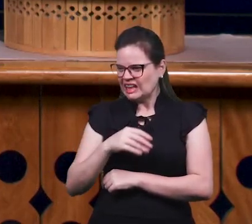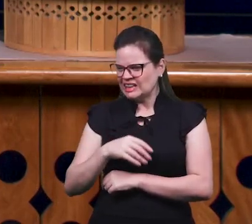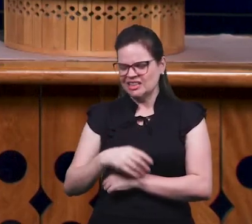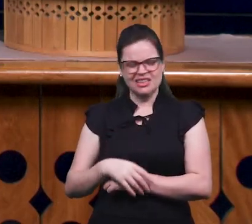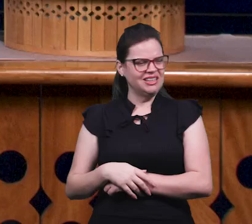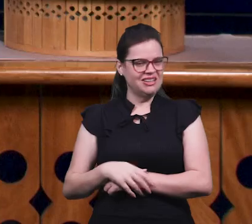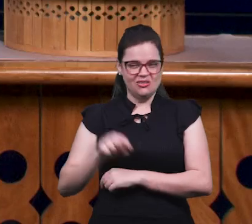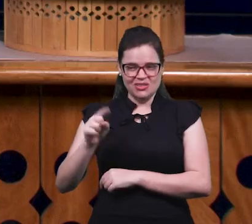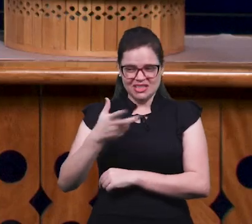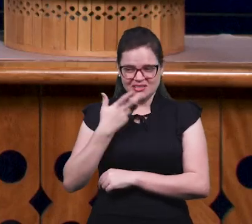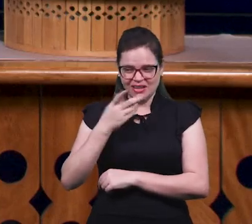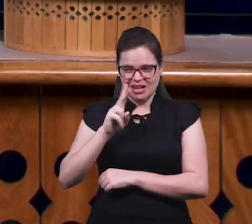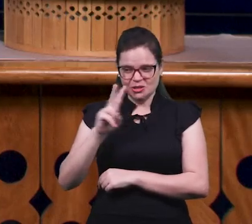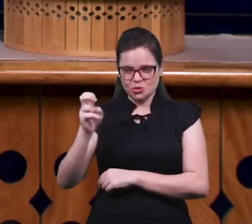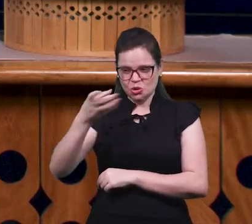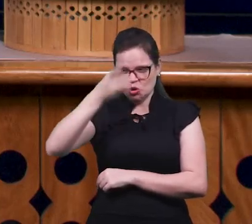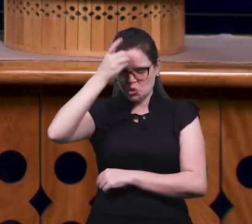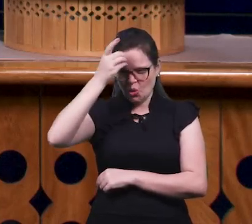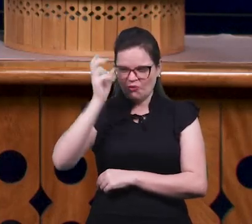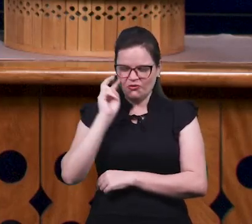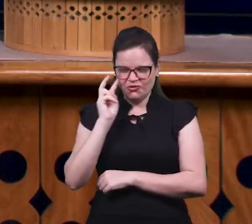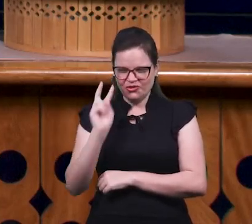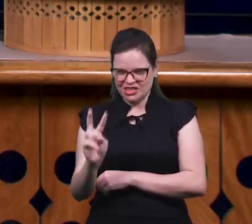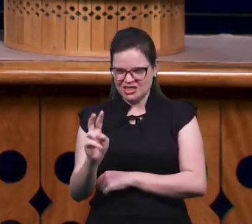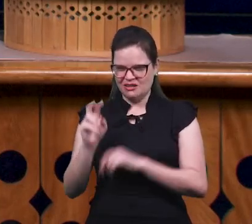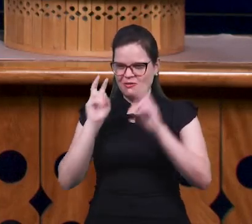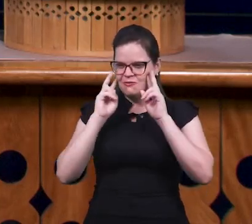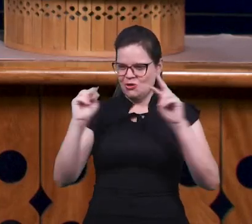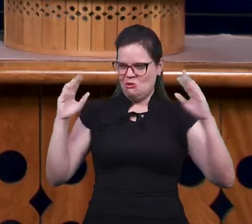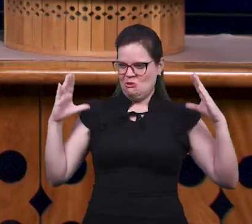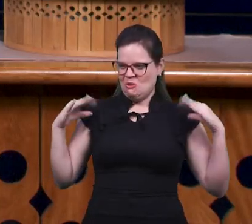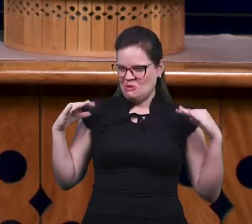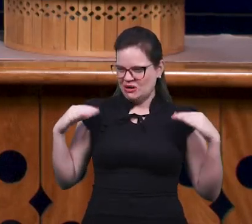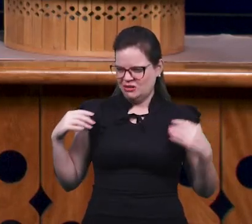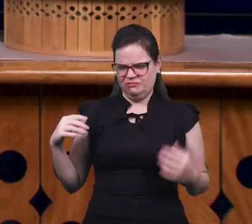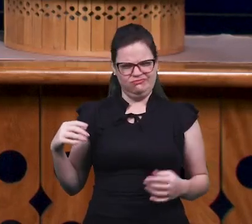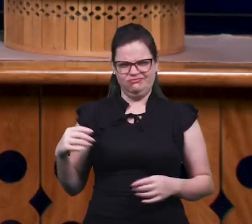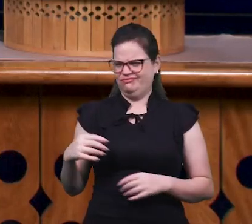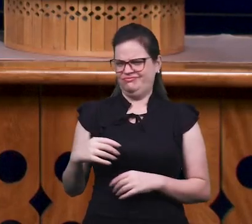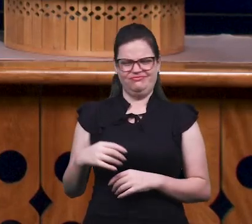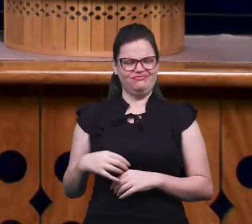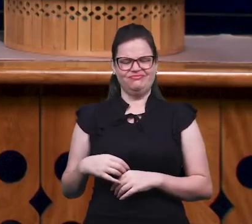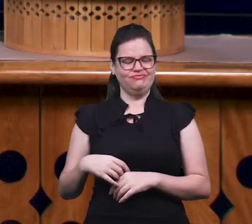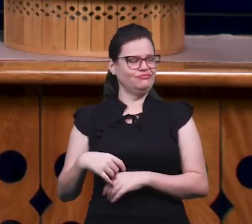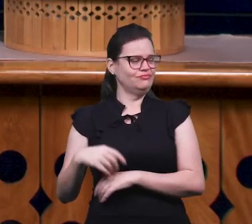falar que teve visão, que viu anjos, que viu não sei o quê, isso é um absurdo.